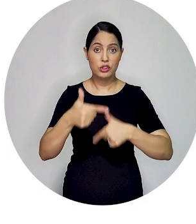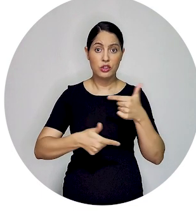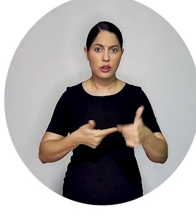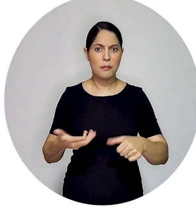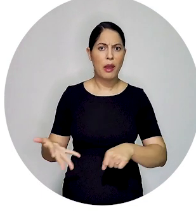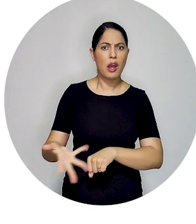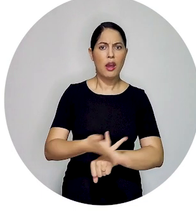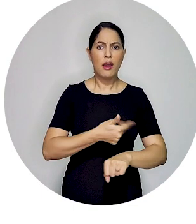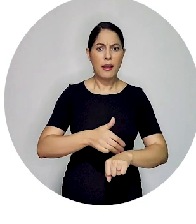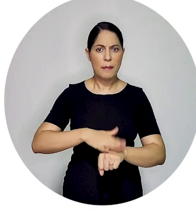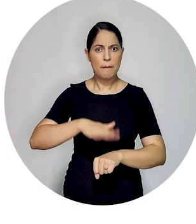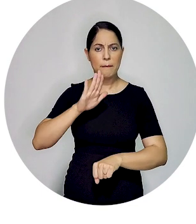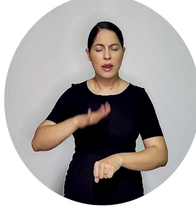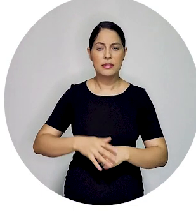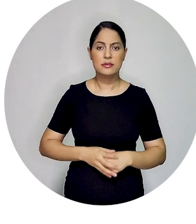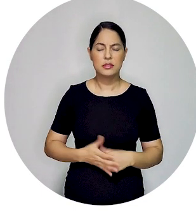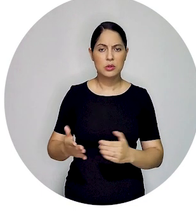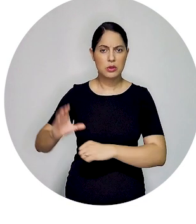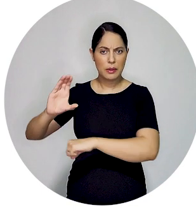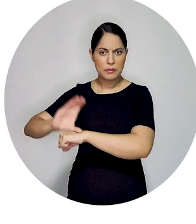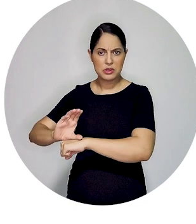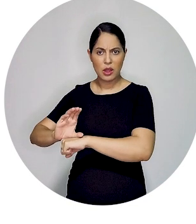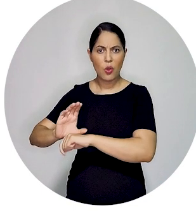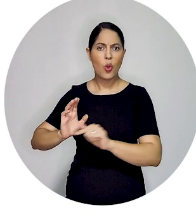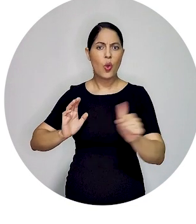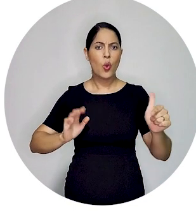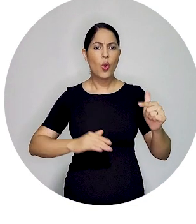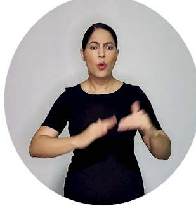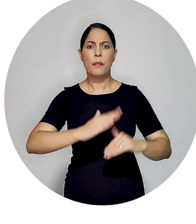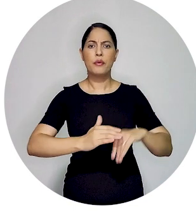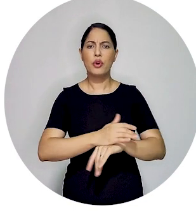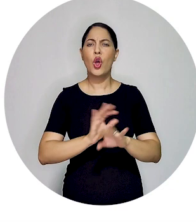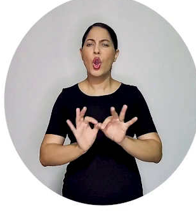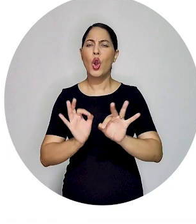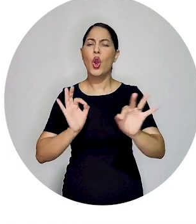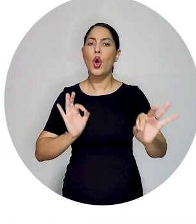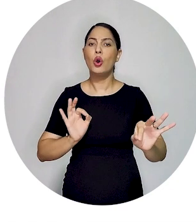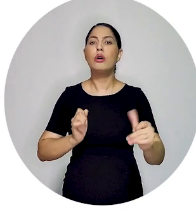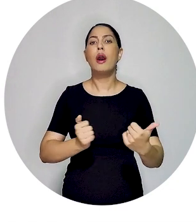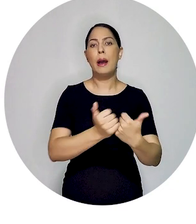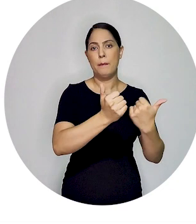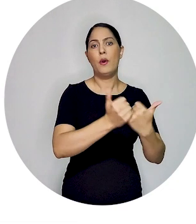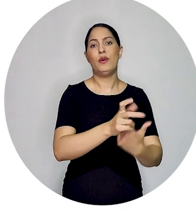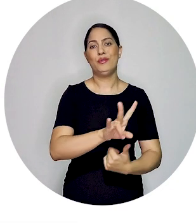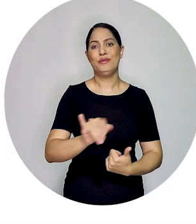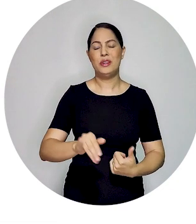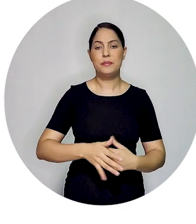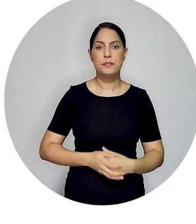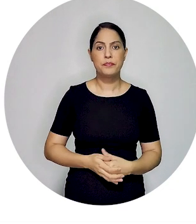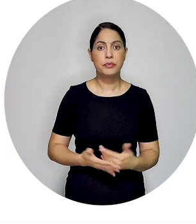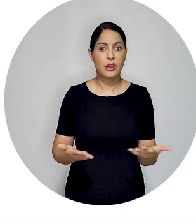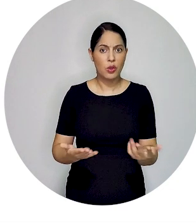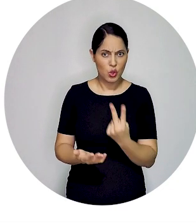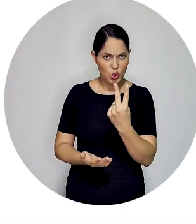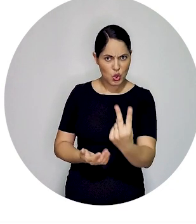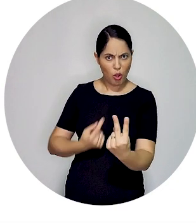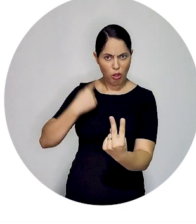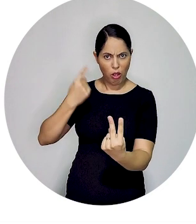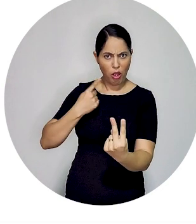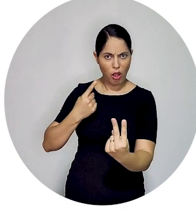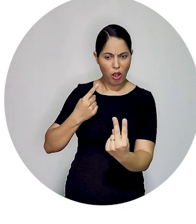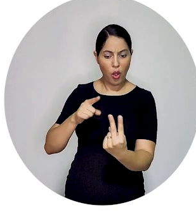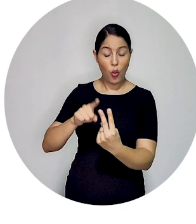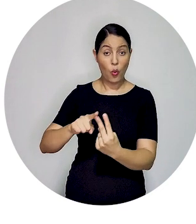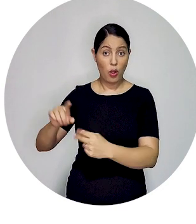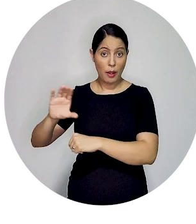os advogados que residem longe das capitais. Dados do Conselho Federal apontam que 1 em cada 2 advogados está